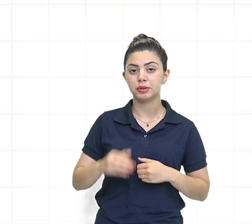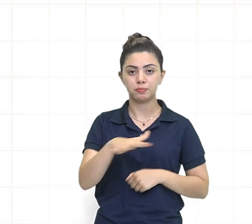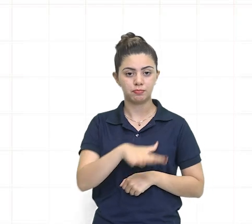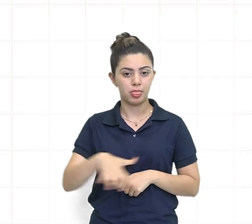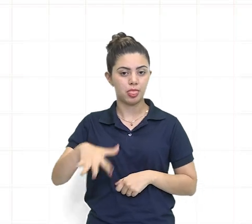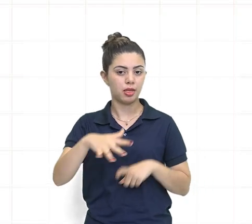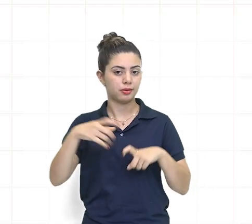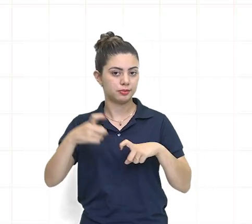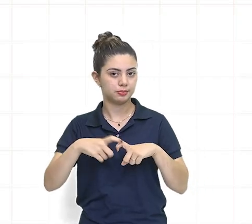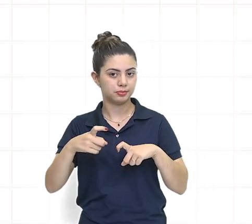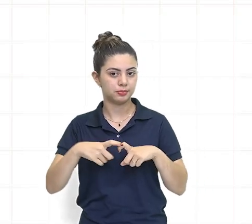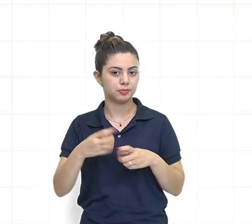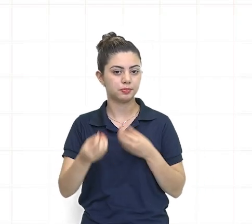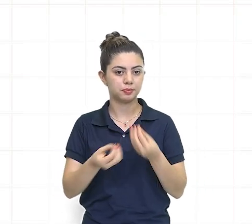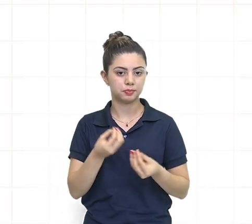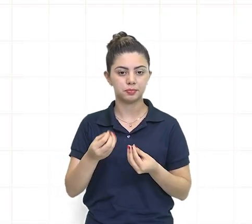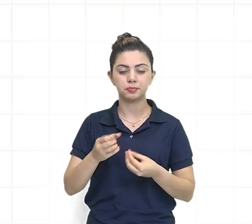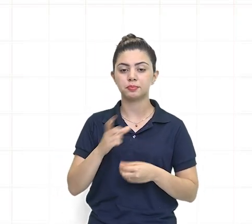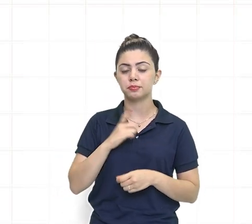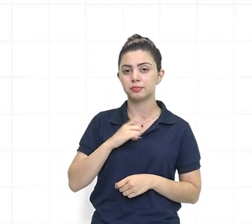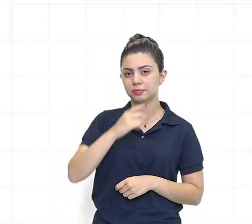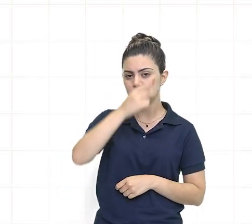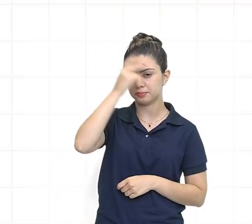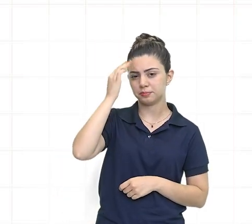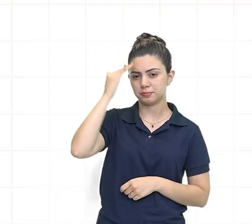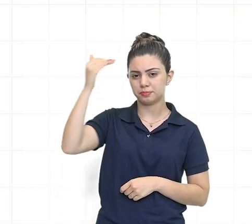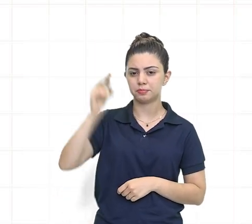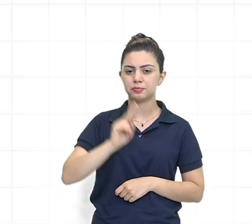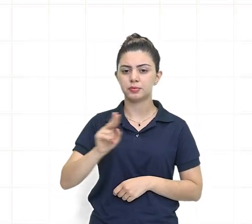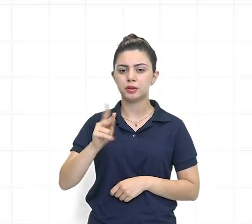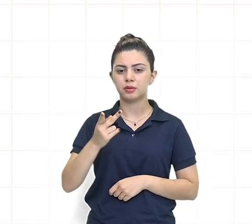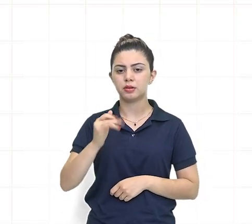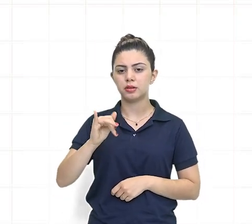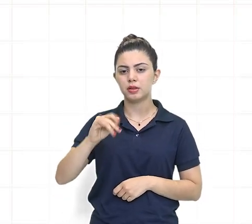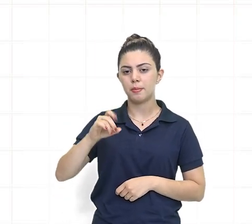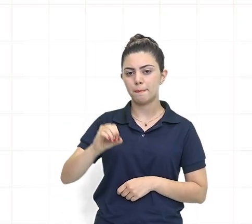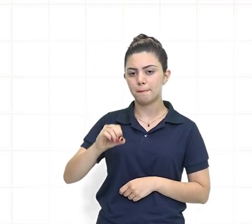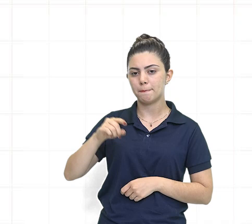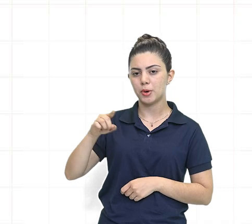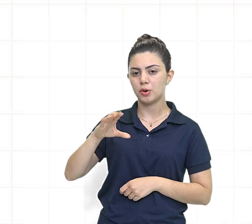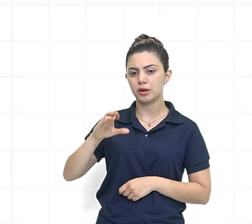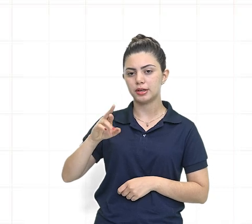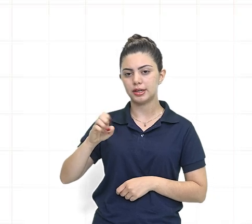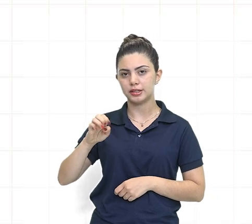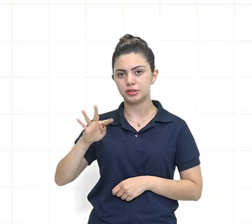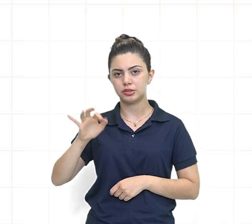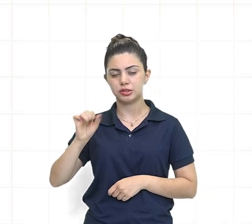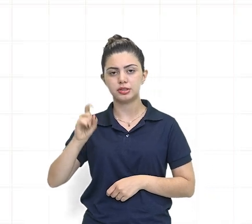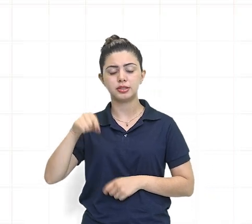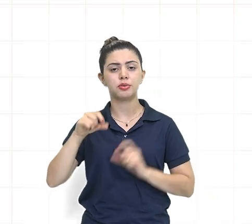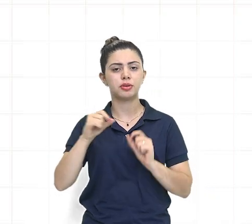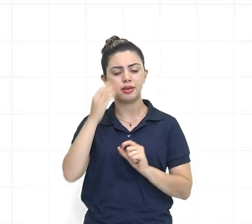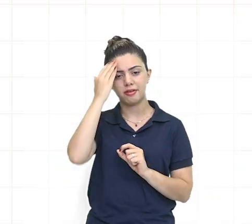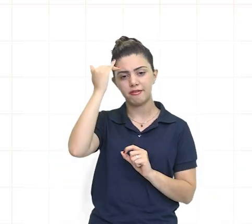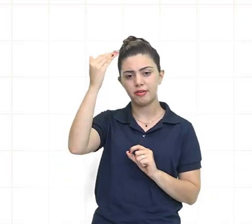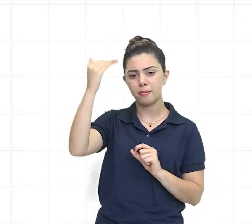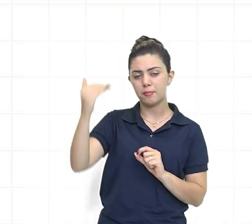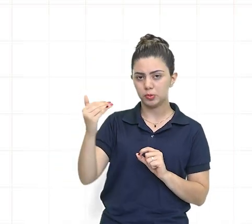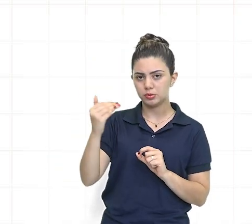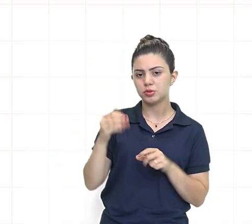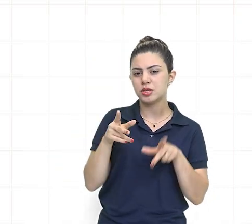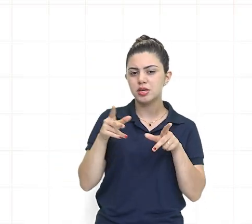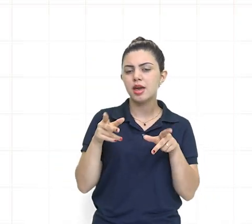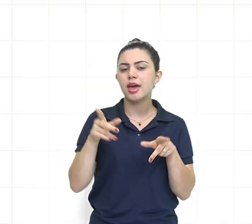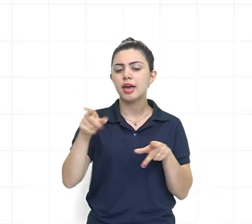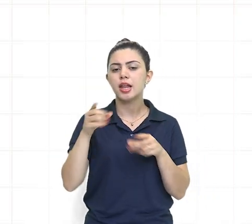medicina, destacou-se Hipócrates, que ficou conhecido como o pai da medicina. Quando um médico se